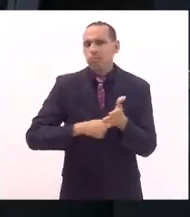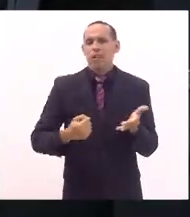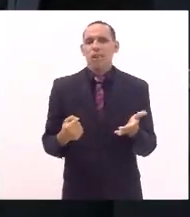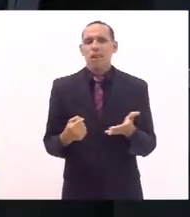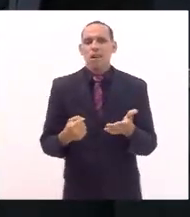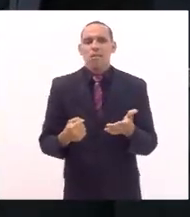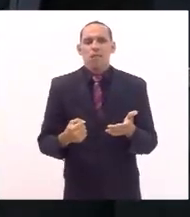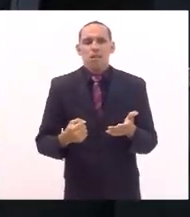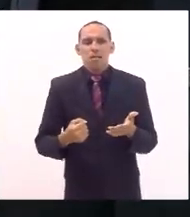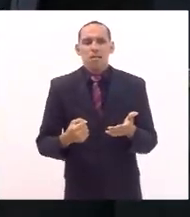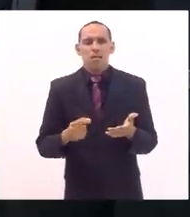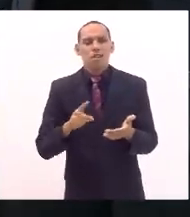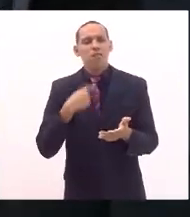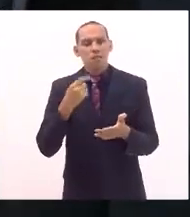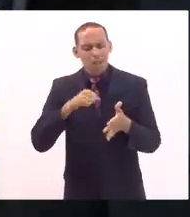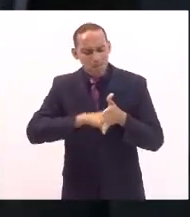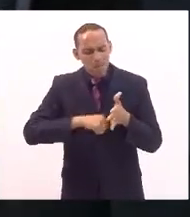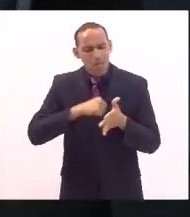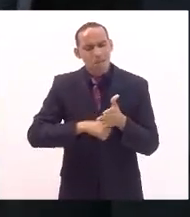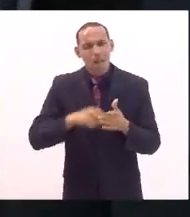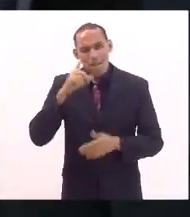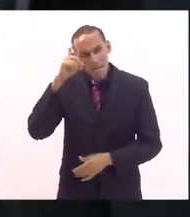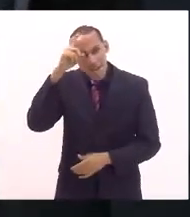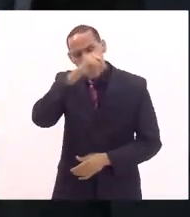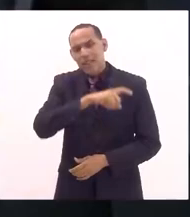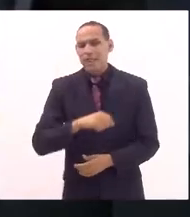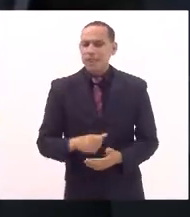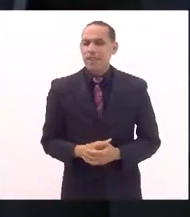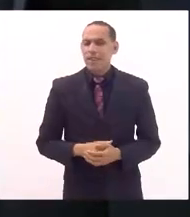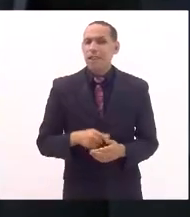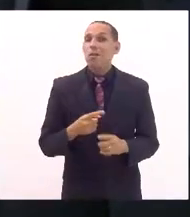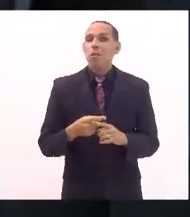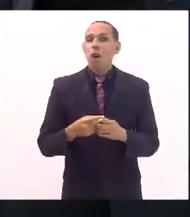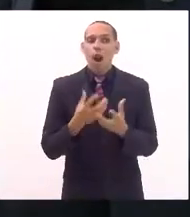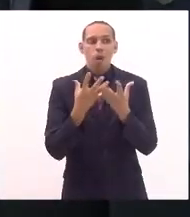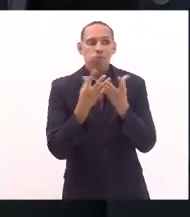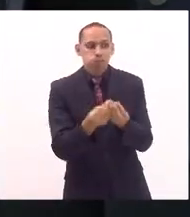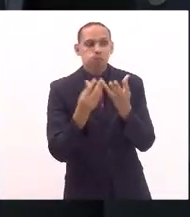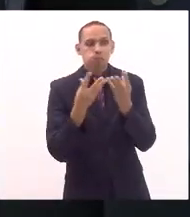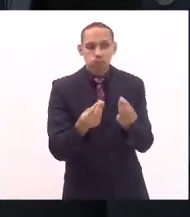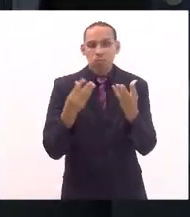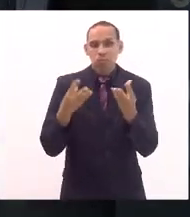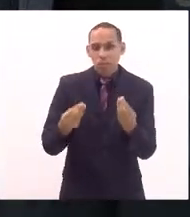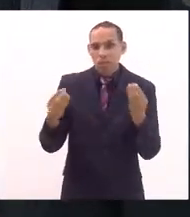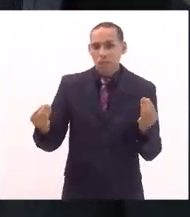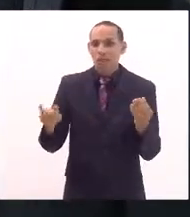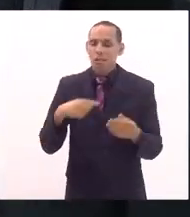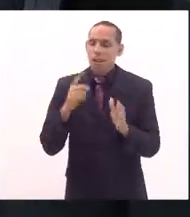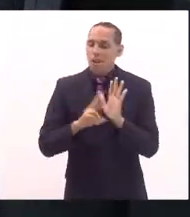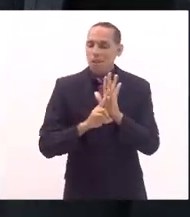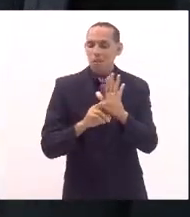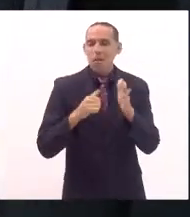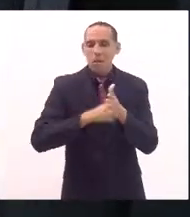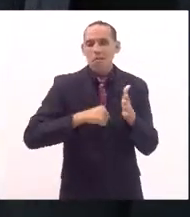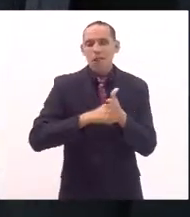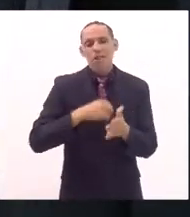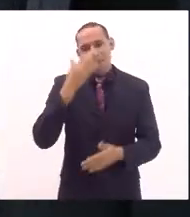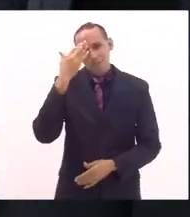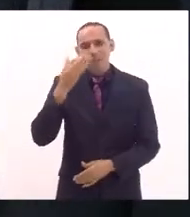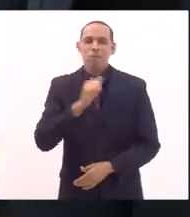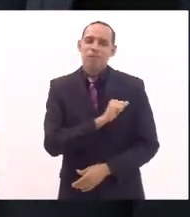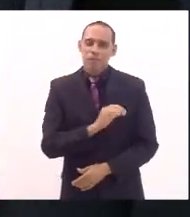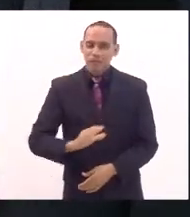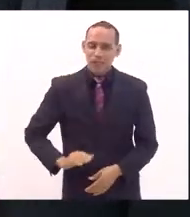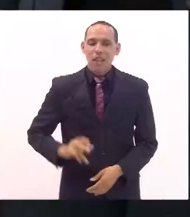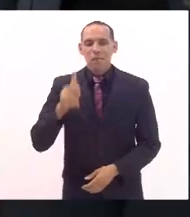vai encampar é uma luta árdua aqui é uma luta de Multidões eu diria então agradeceu o presidente André Ceciliano pela